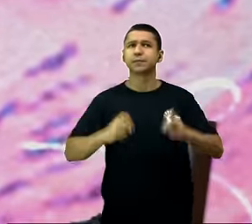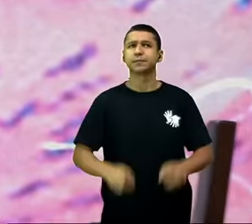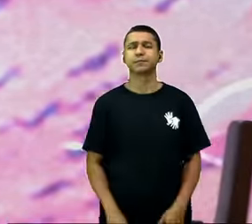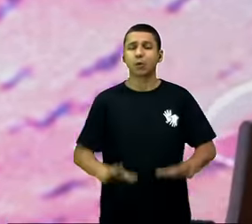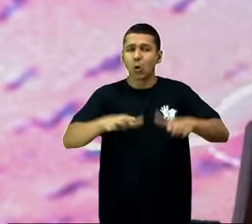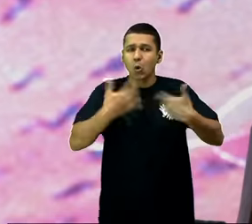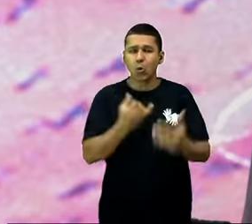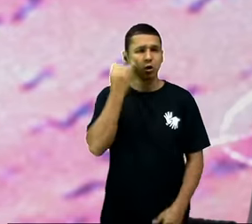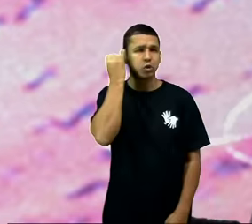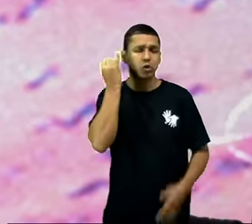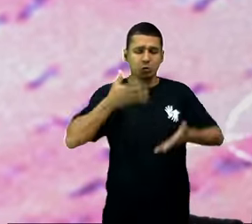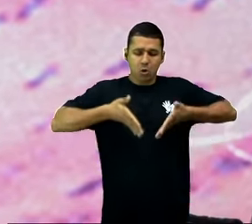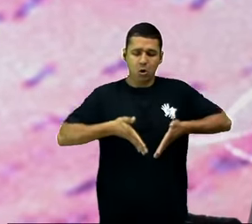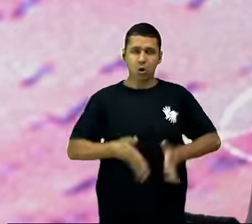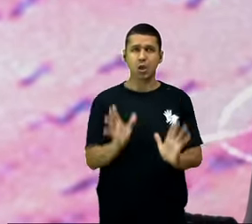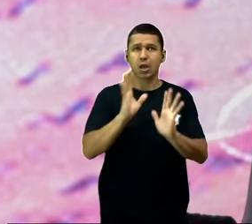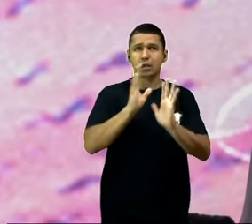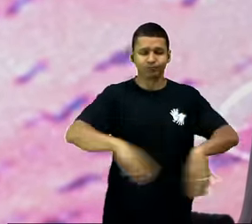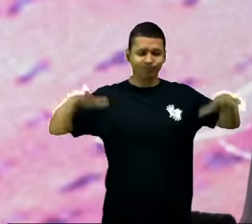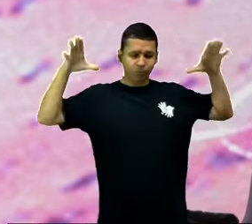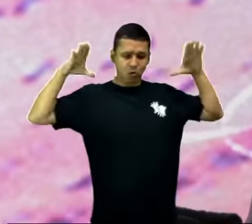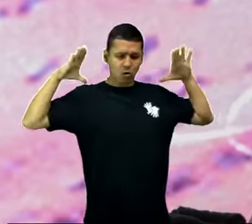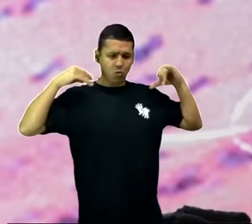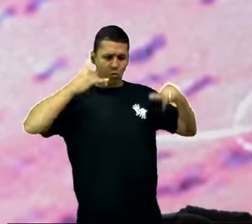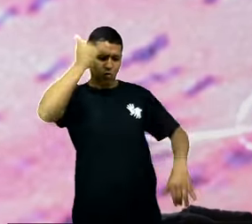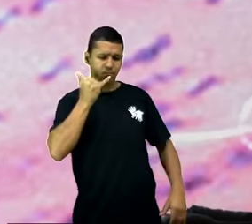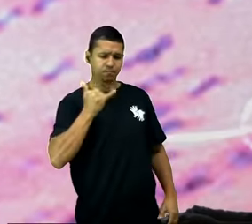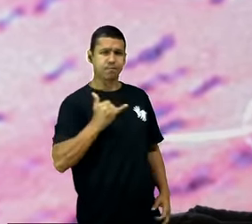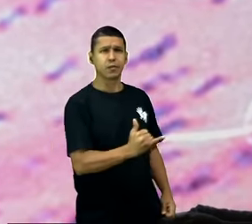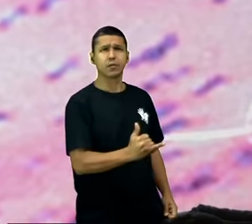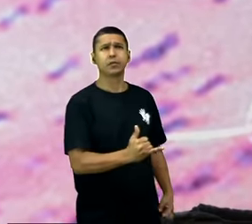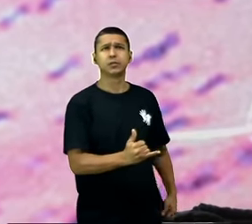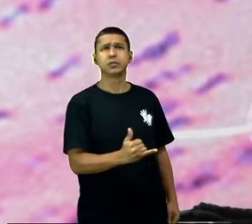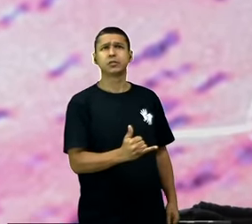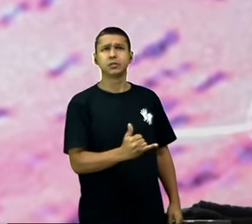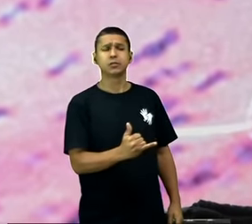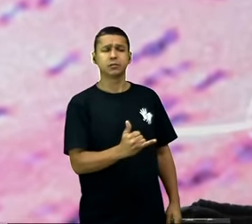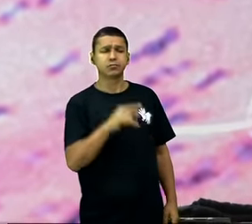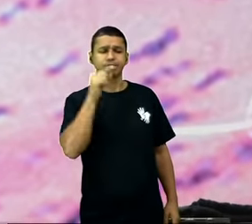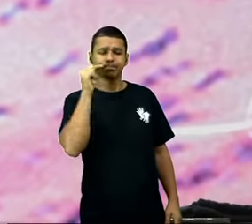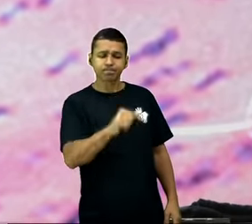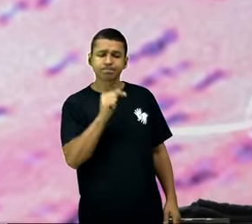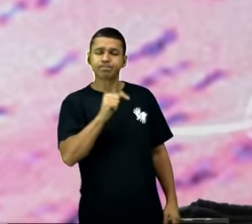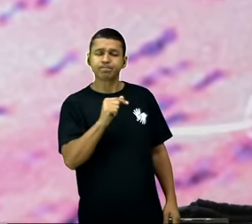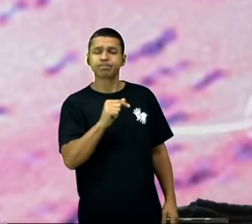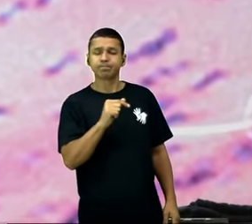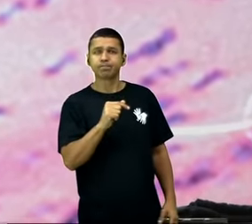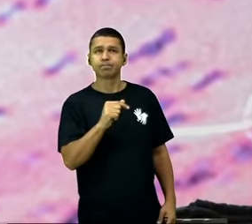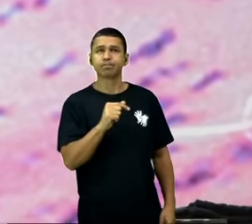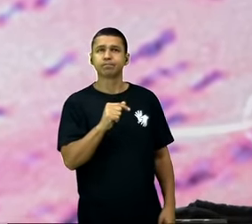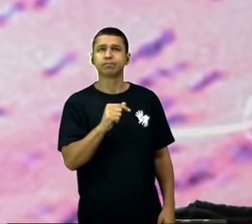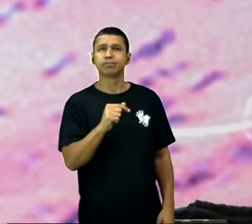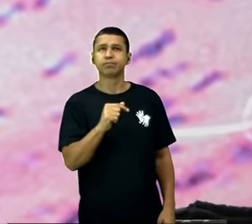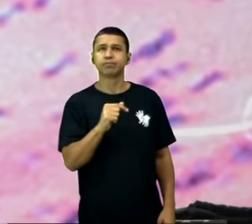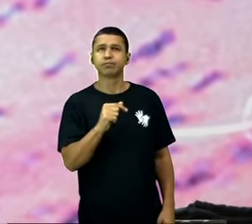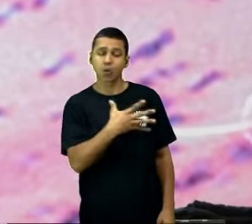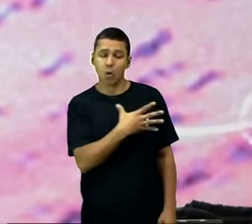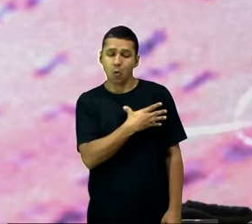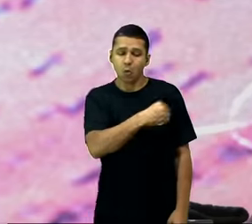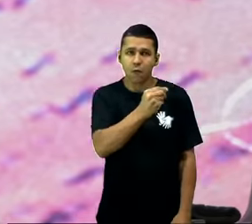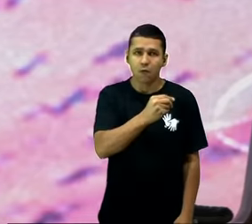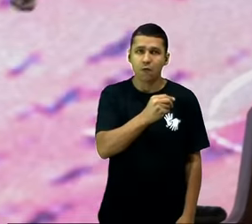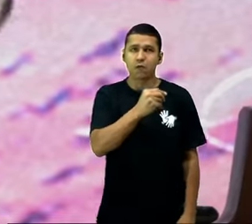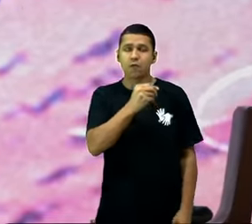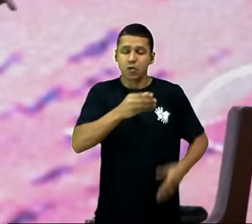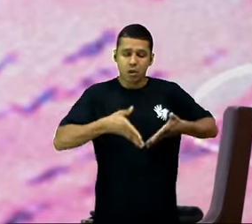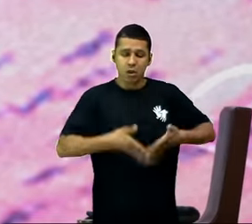Quando Ismael nasce, o anjo profetiza sobre Ismael. Olha a palavra que foi liberada sobre Ismael. O filho gerado fora